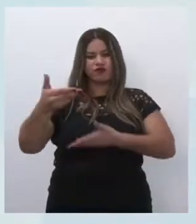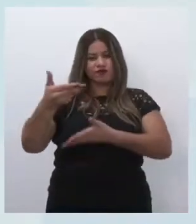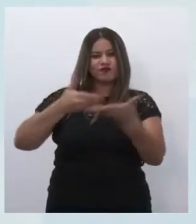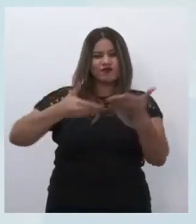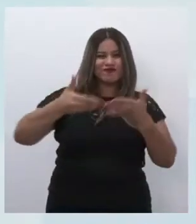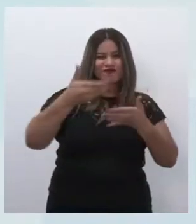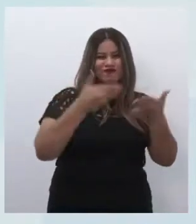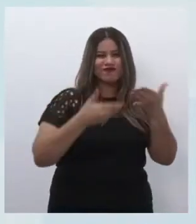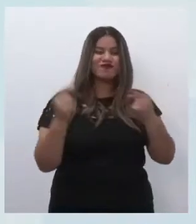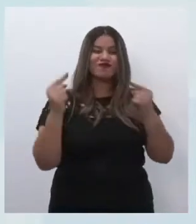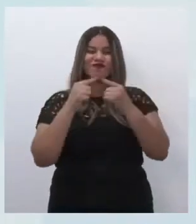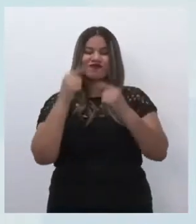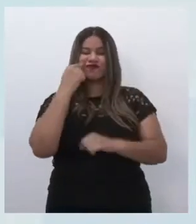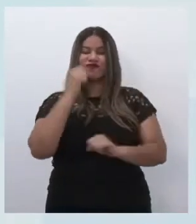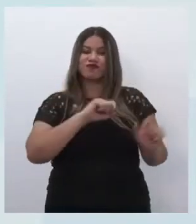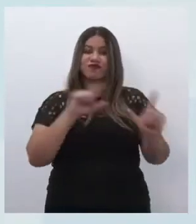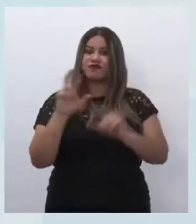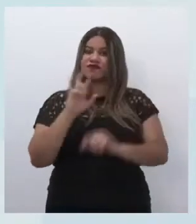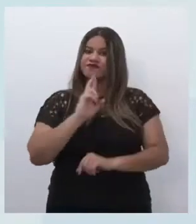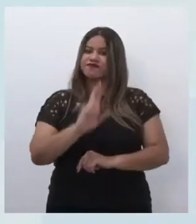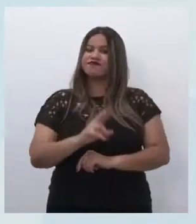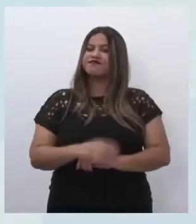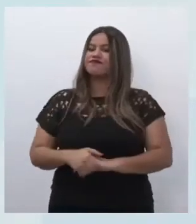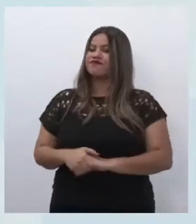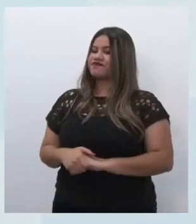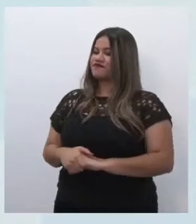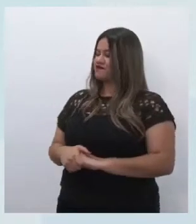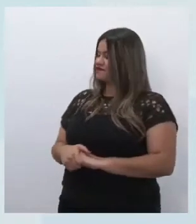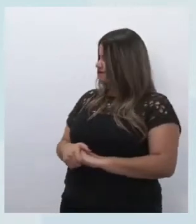Vamos lá, pode passar o próximo slide.